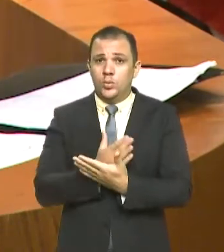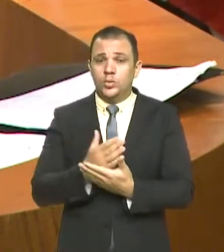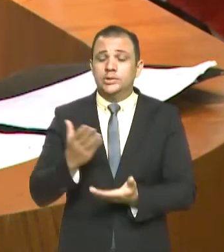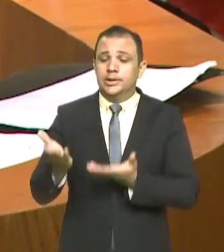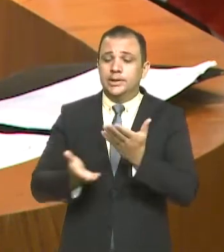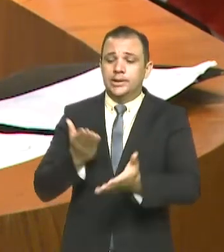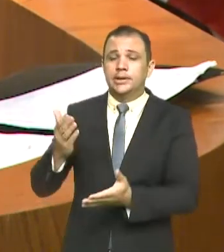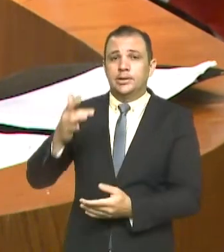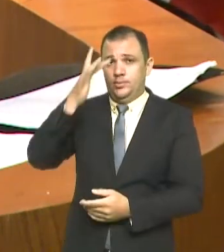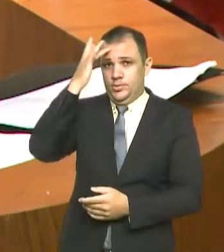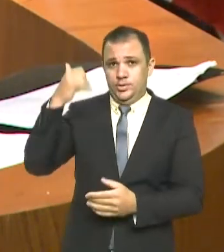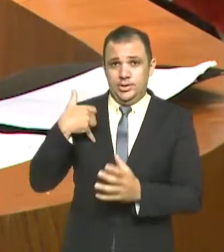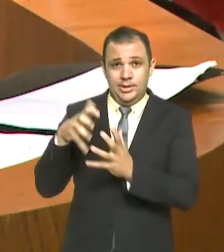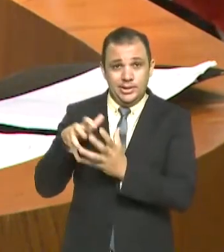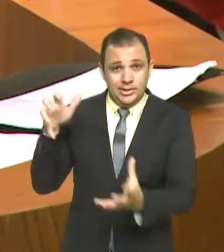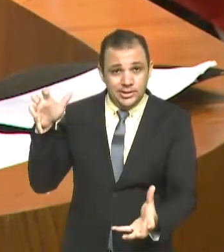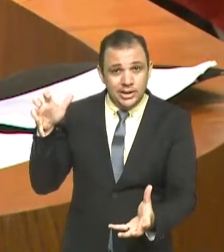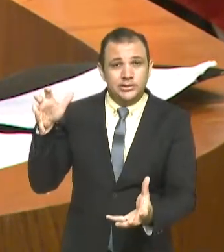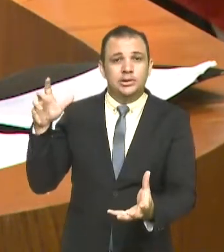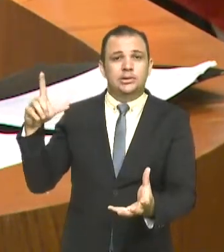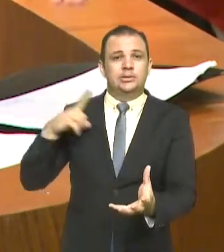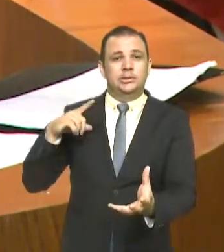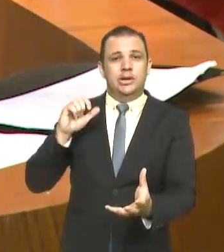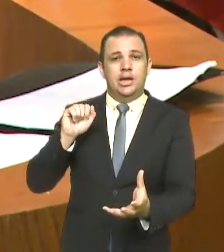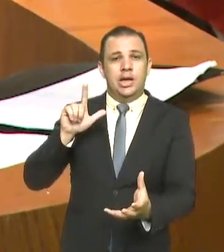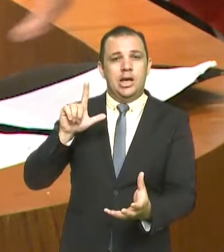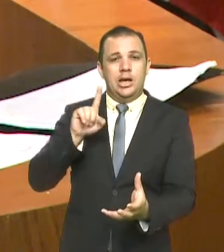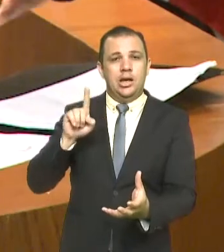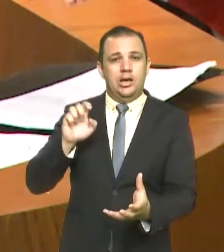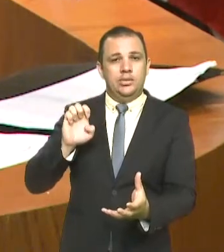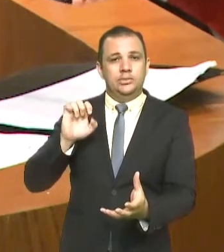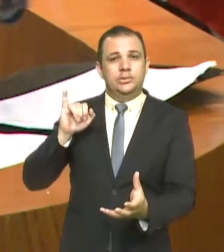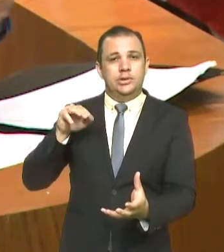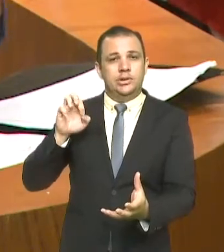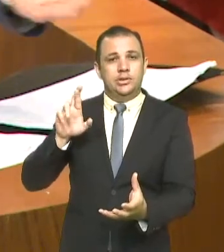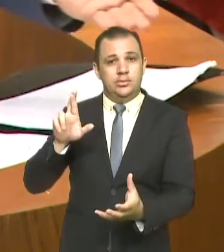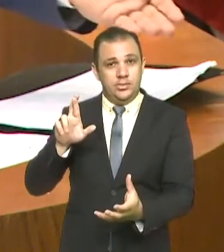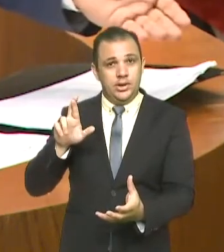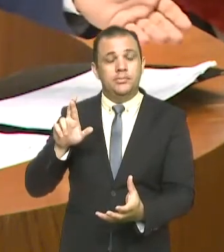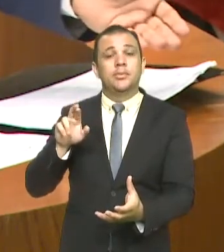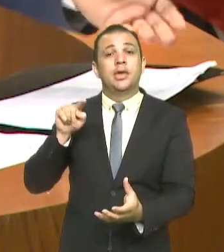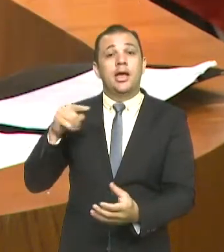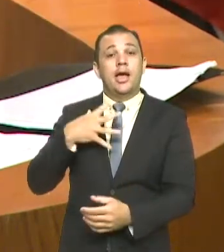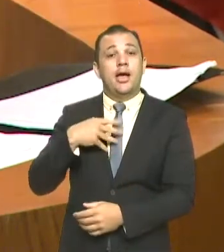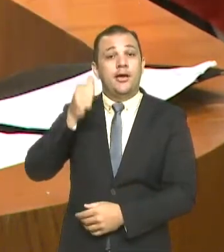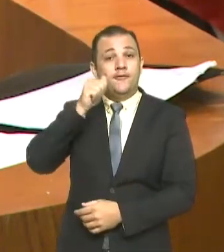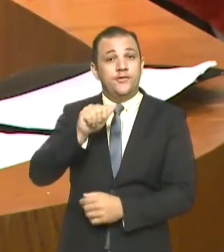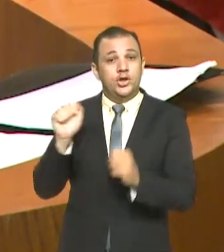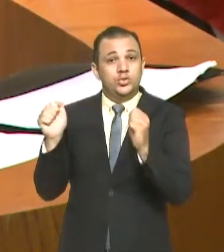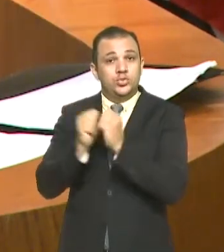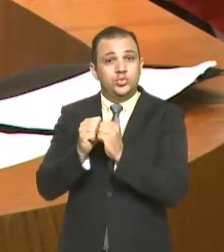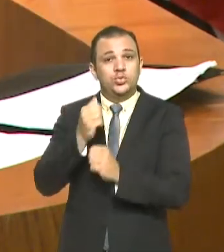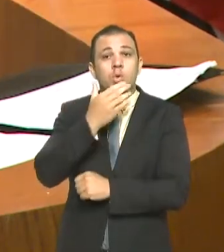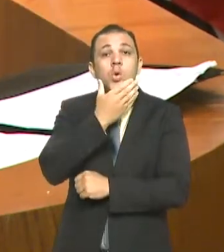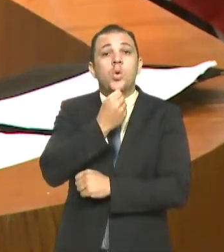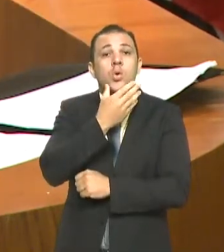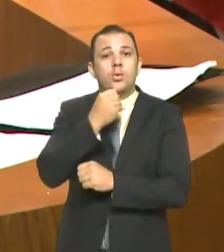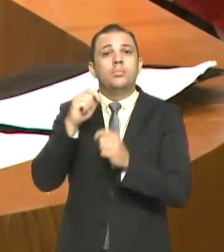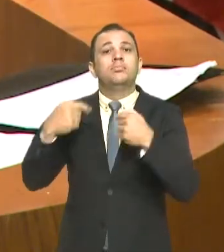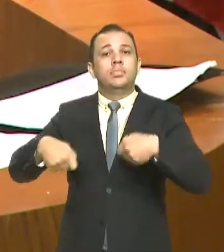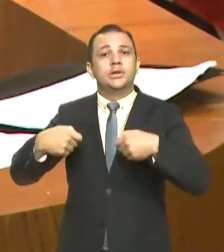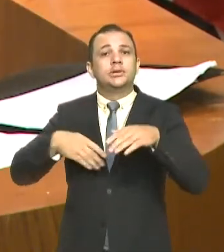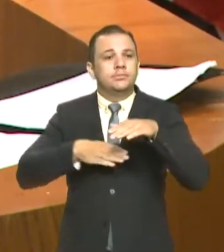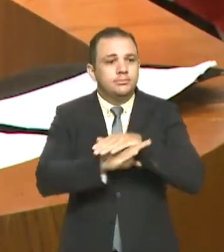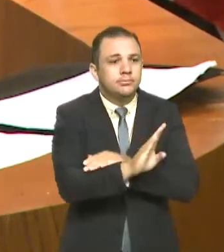idosos com Alzheimer e que a filha do senhor com Alzheimer precisa utilizar o banheiro. Alguém tem que estar na porta